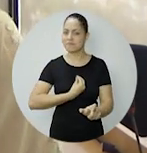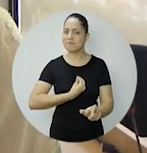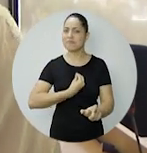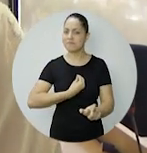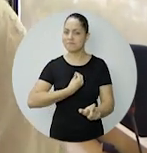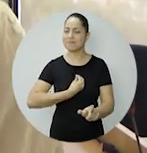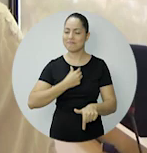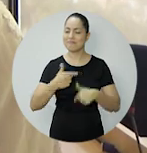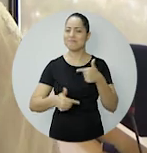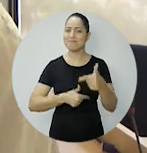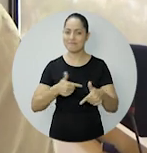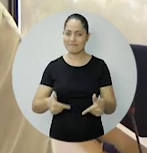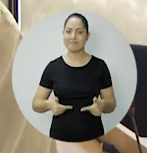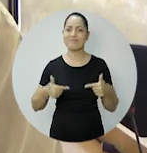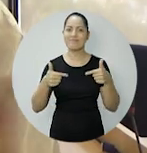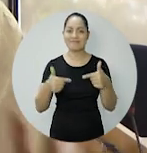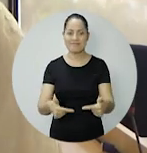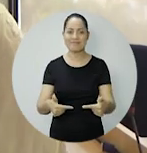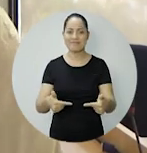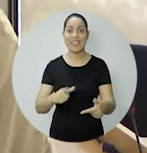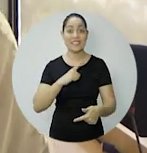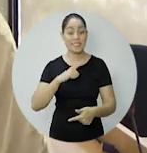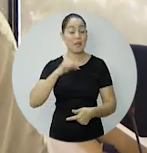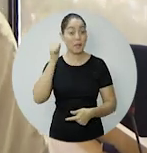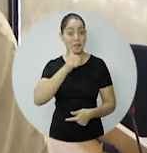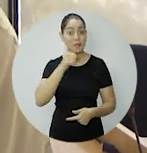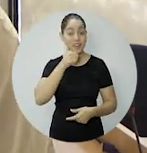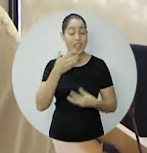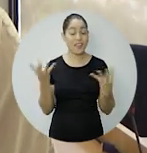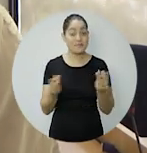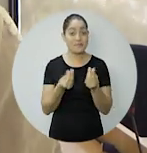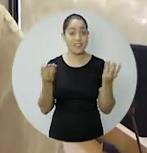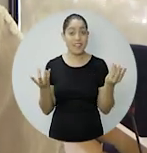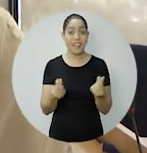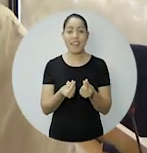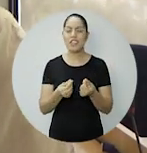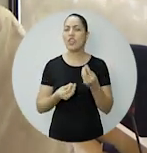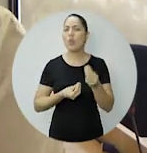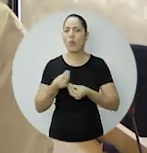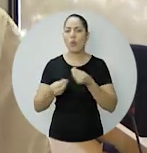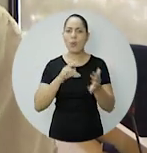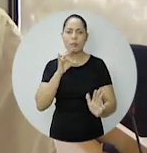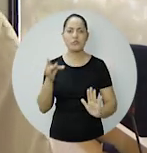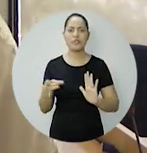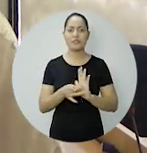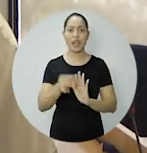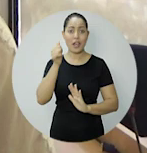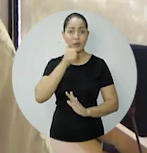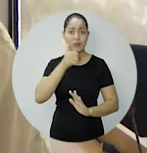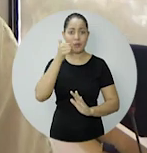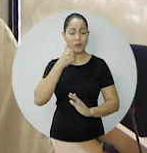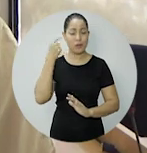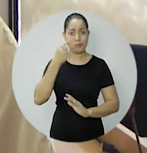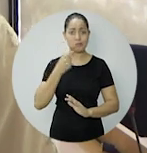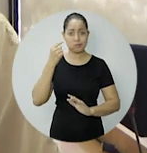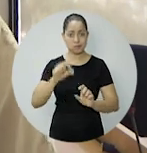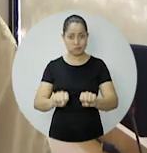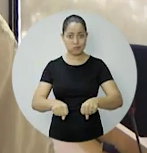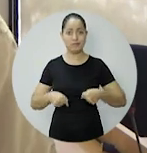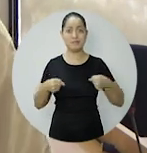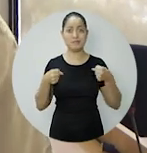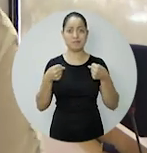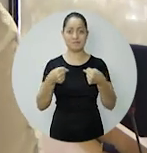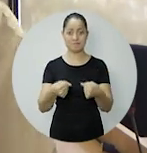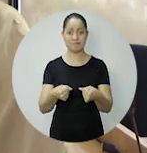isso. Ver como a gente tem mulheres presentes no sistema e como a atuação em prol da mulher advogada, em prol